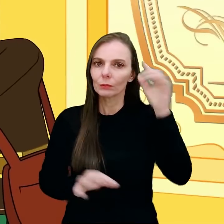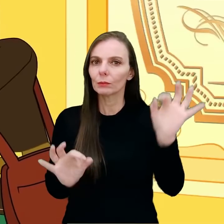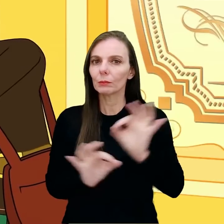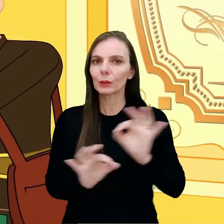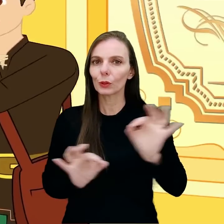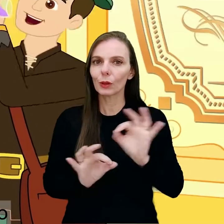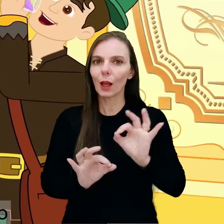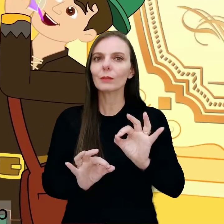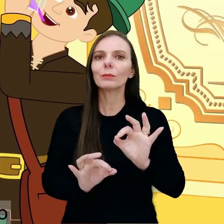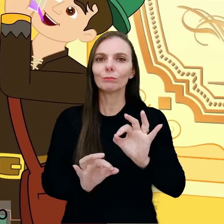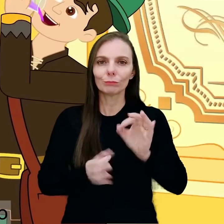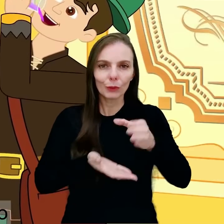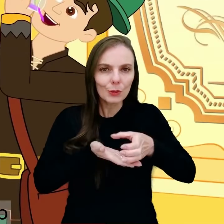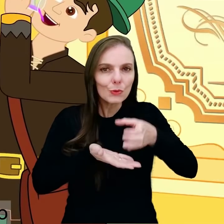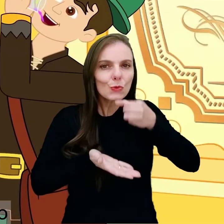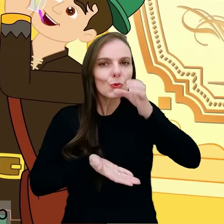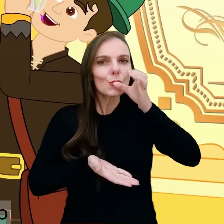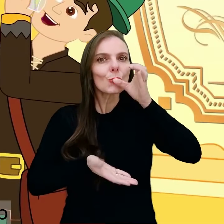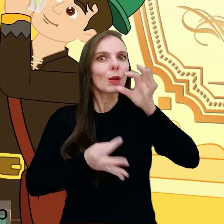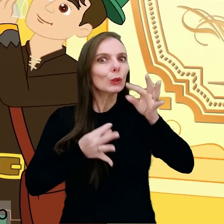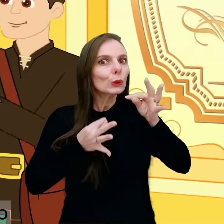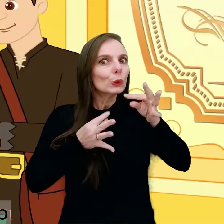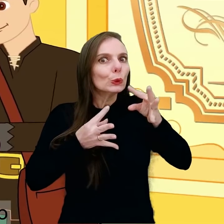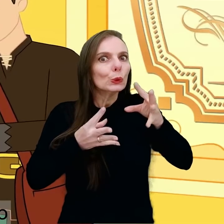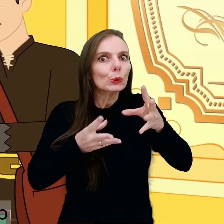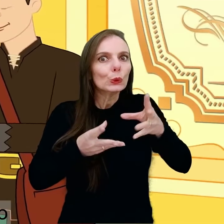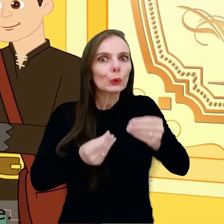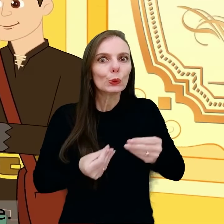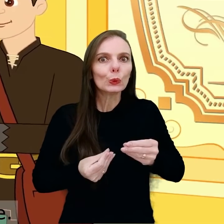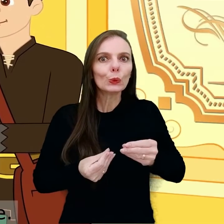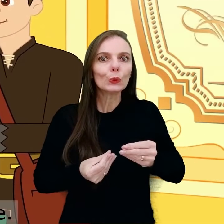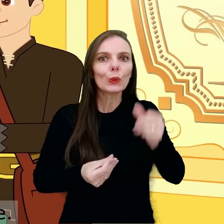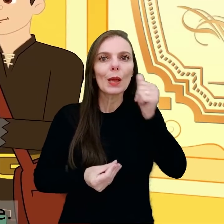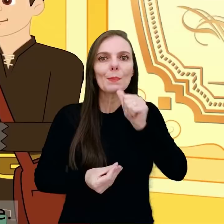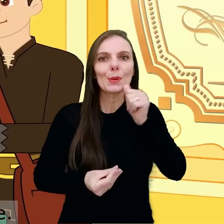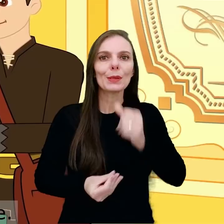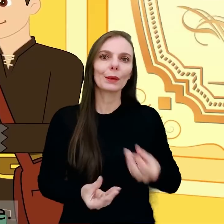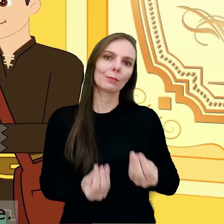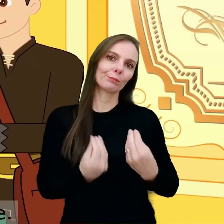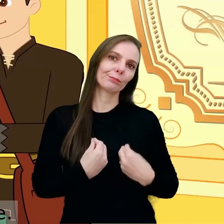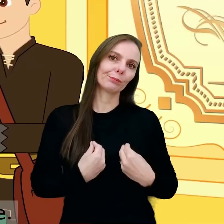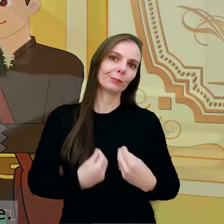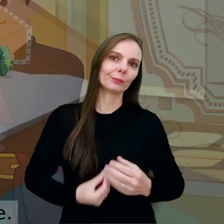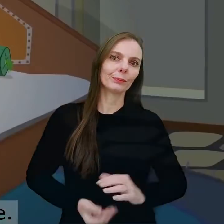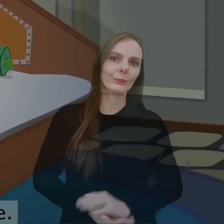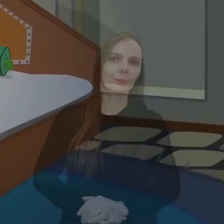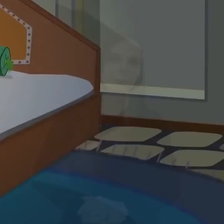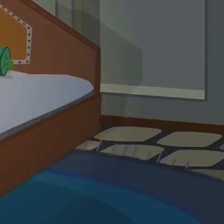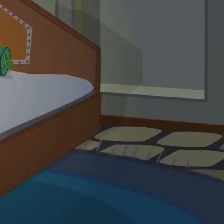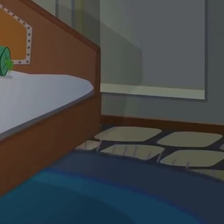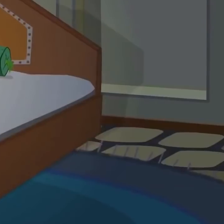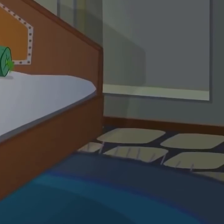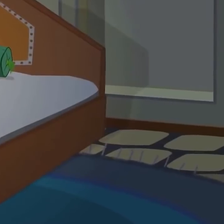sem pensar, acabou bebendo todo o copo de suco que a princesa havia oferecido a ele.